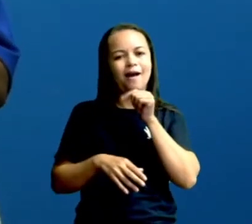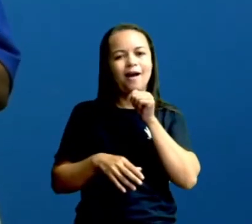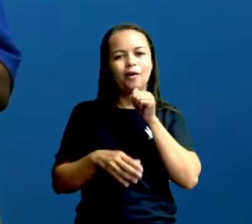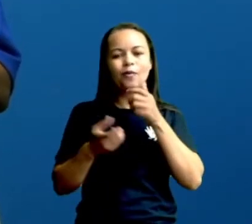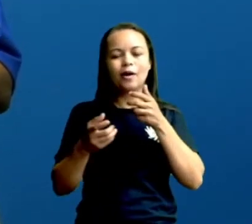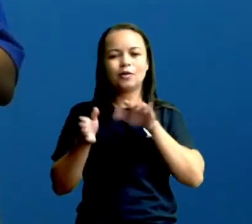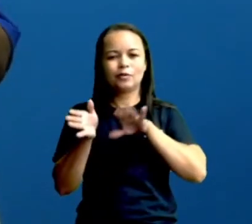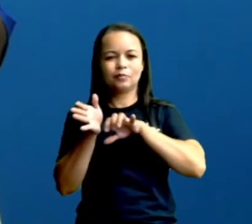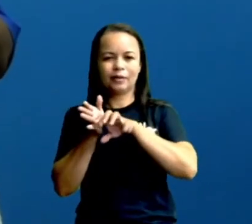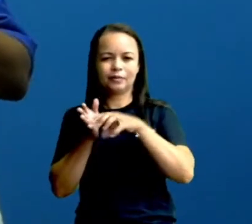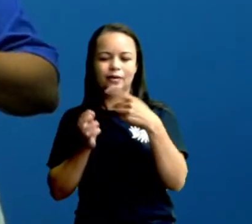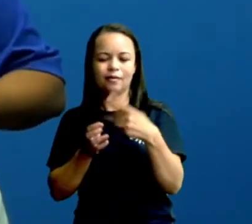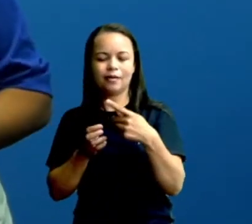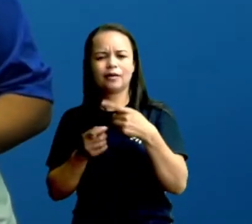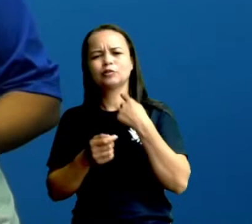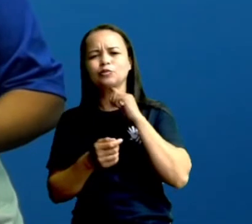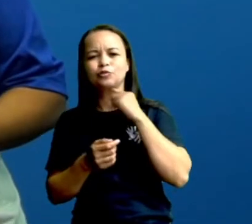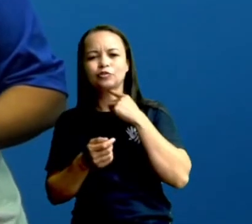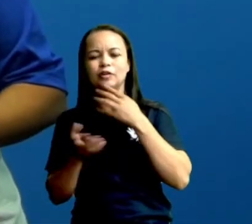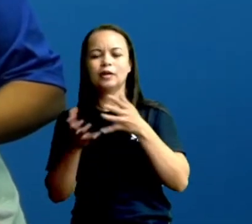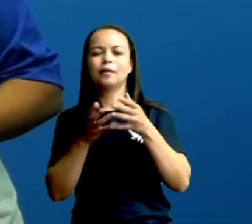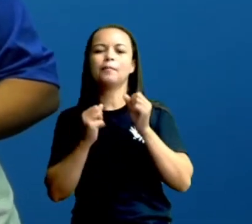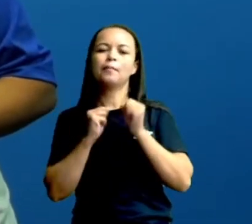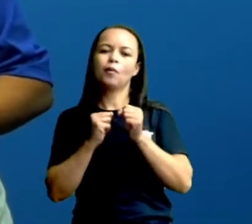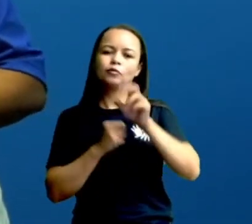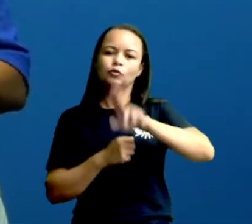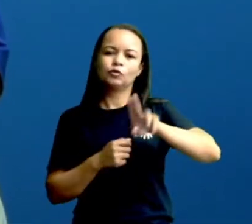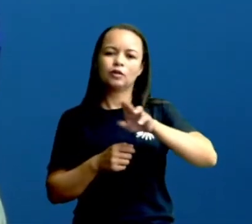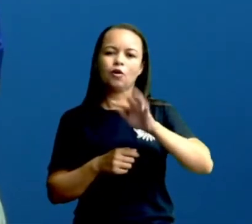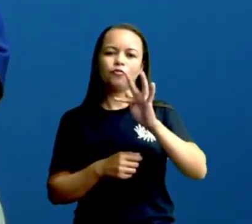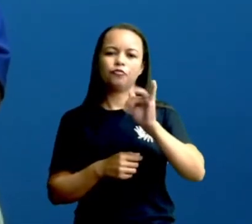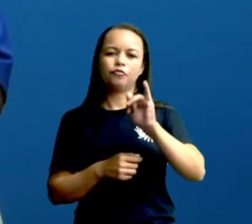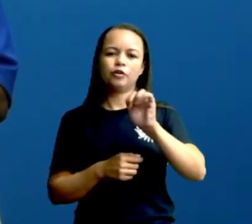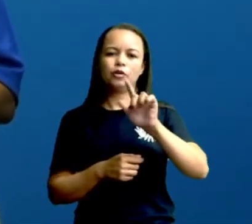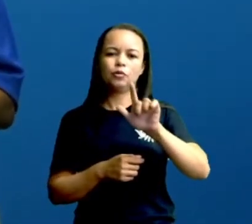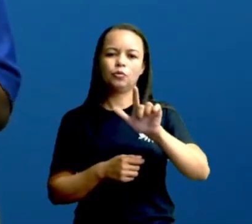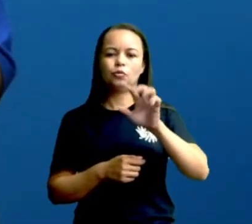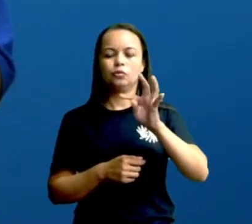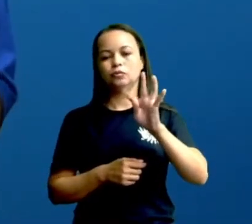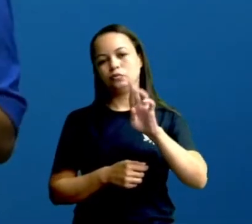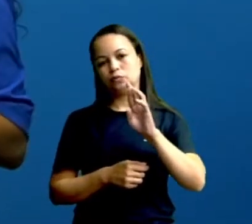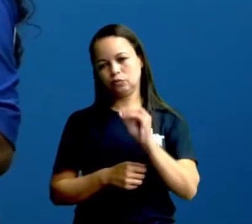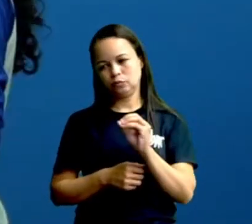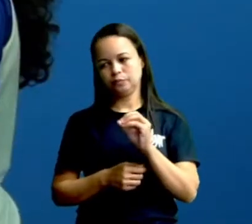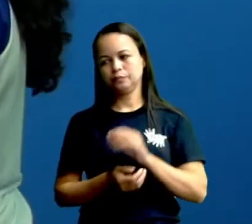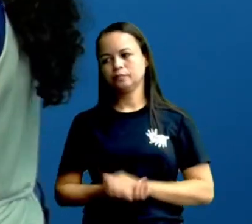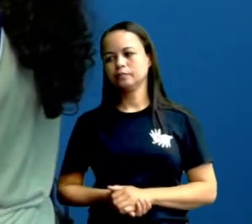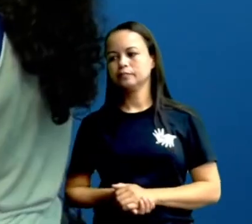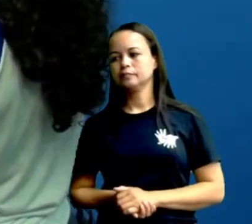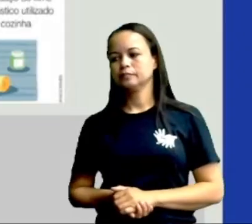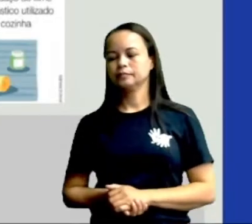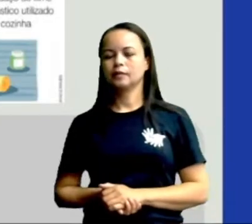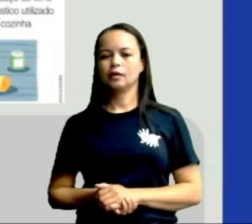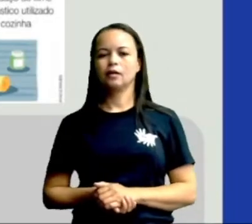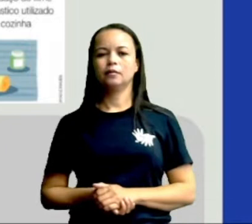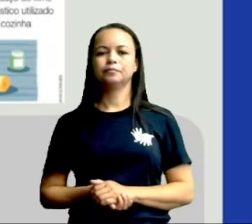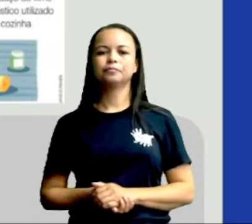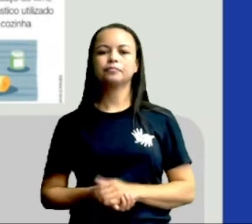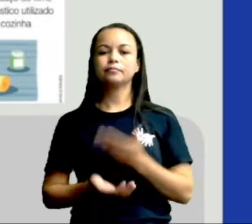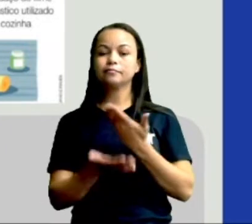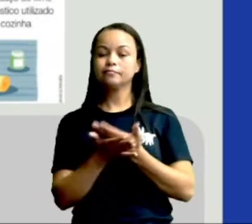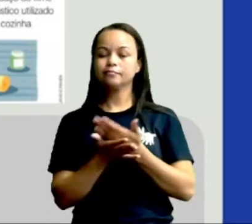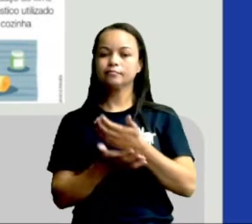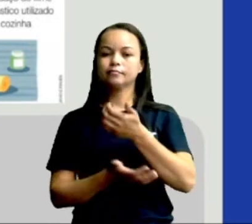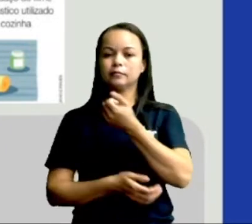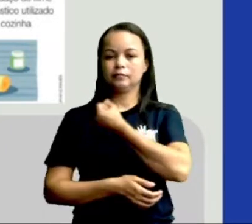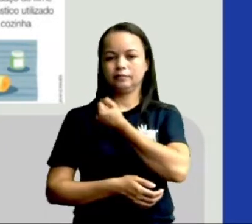algumas bactérias que tem nela, a gente pode usar o filtro, não é isso que chama filtragem, não é? Então, aí na aula